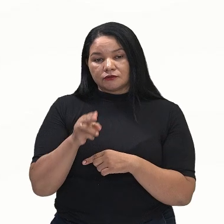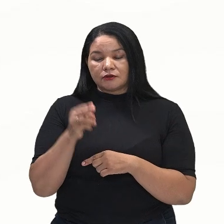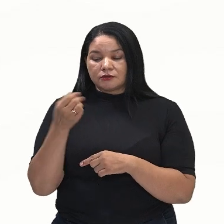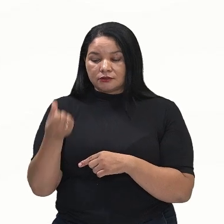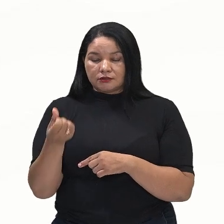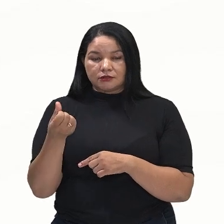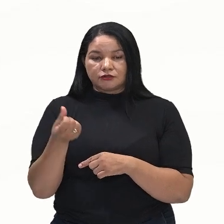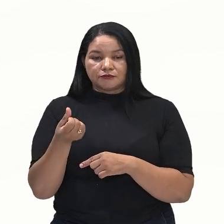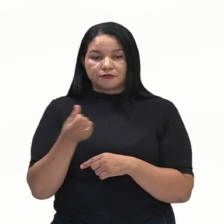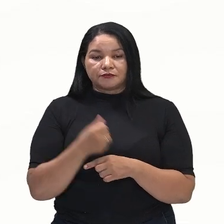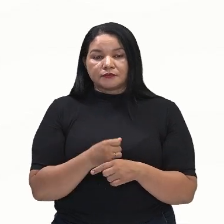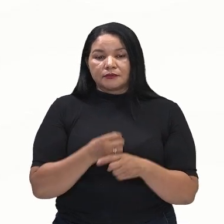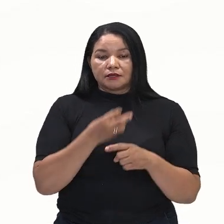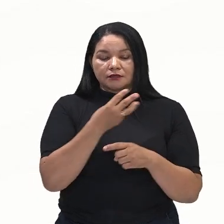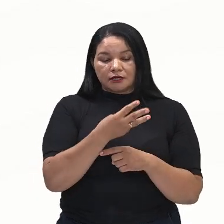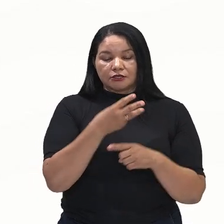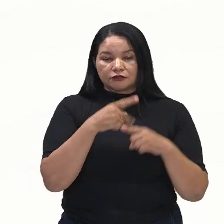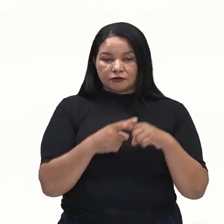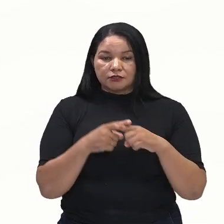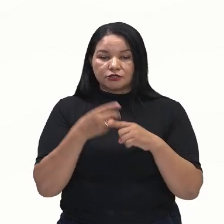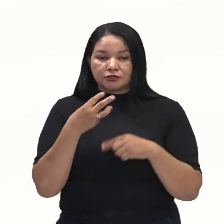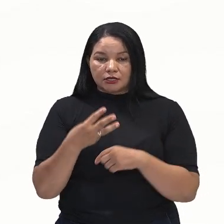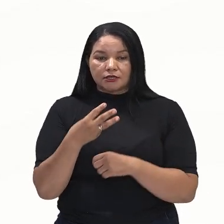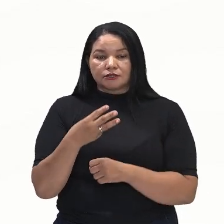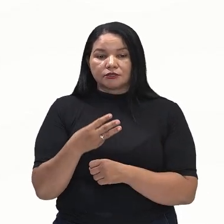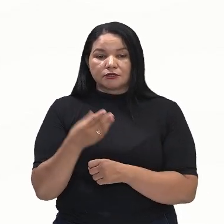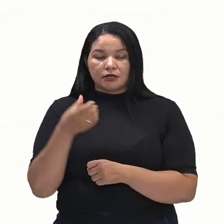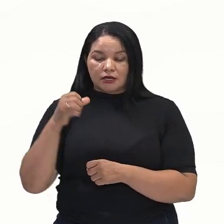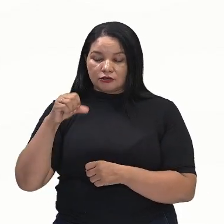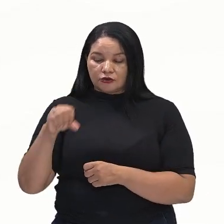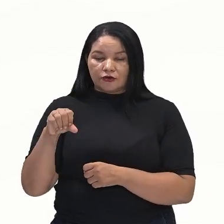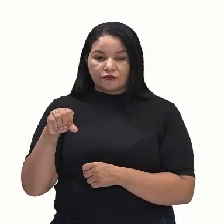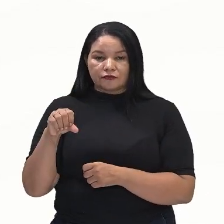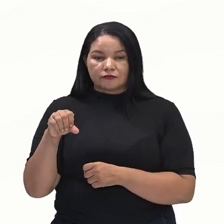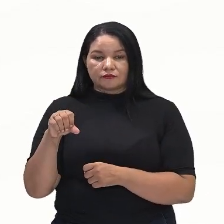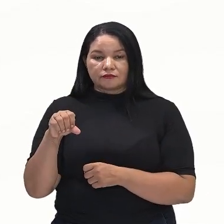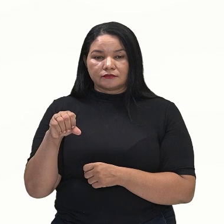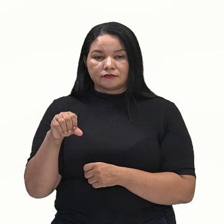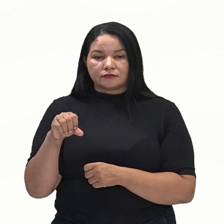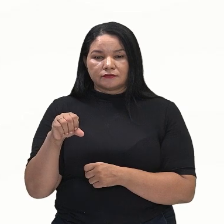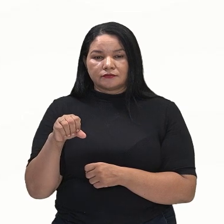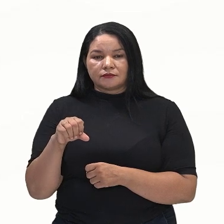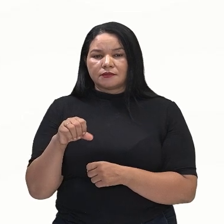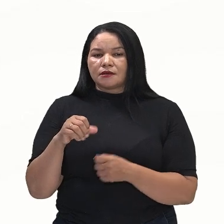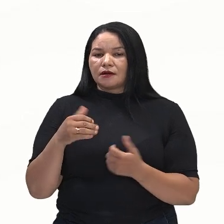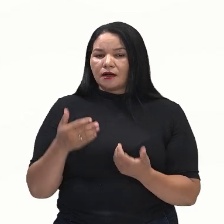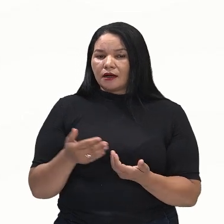6. 3 vezes 3 é 9. Opa, mas aqui Vamos parar porque aqui não